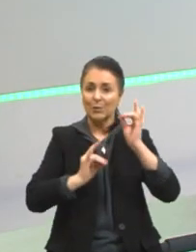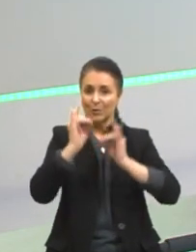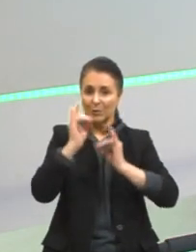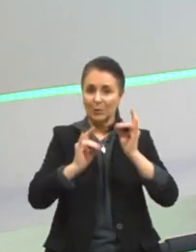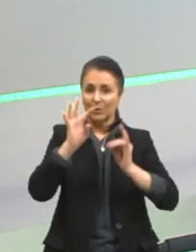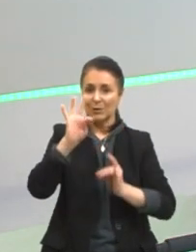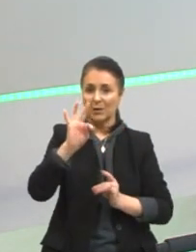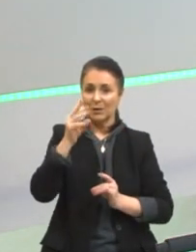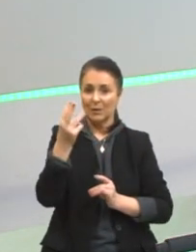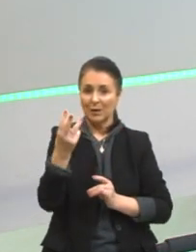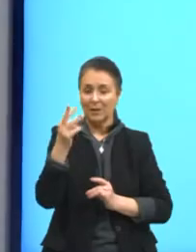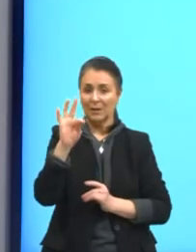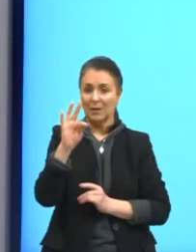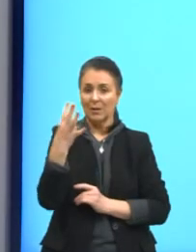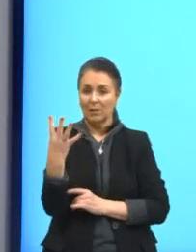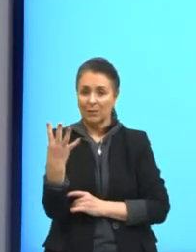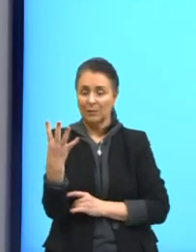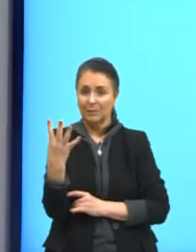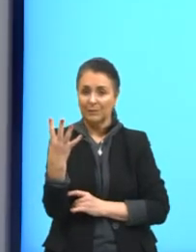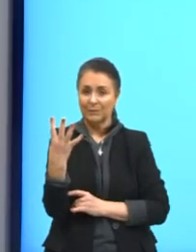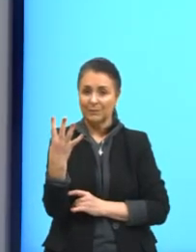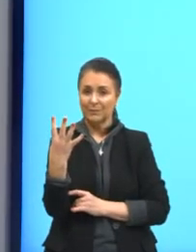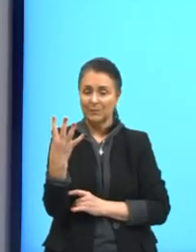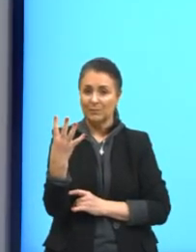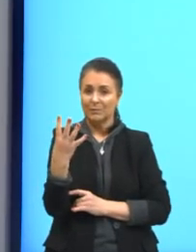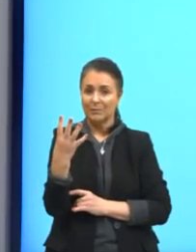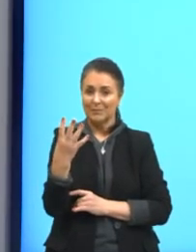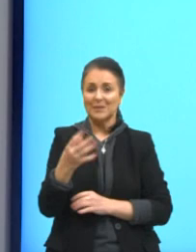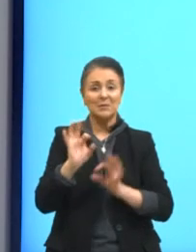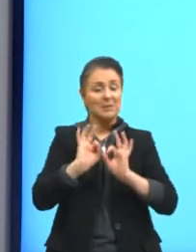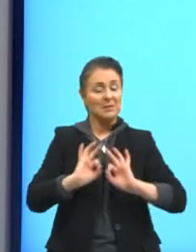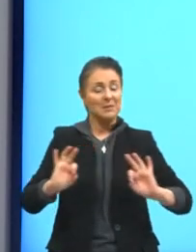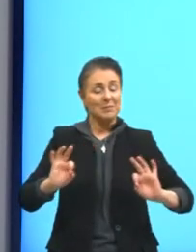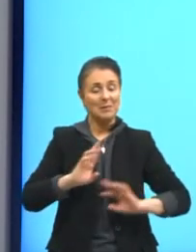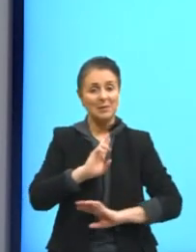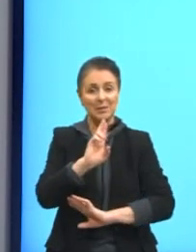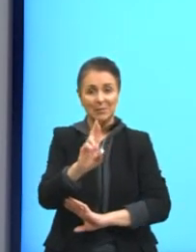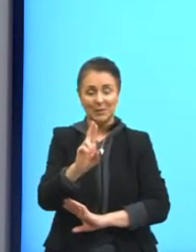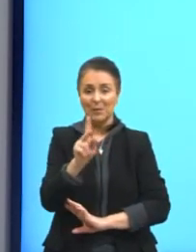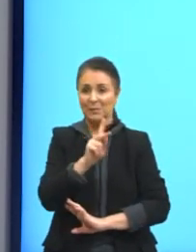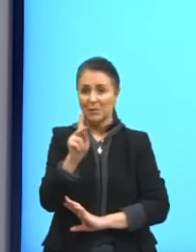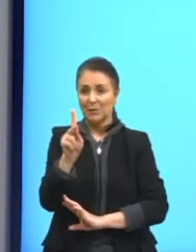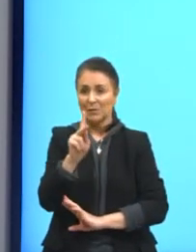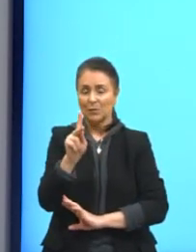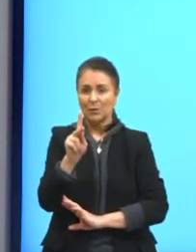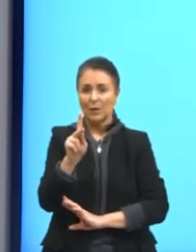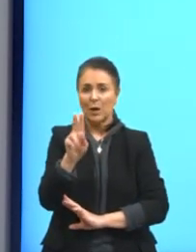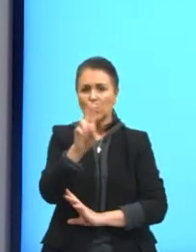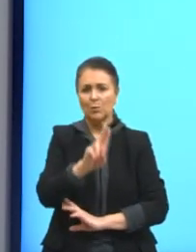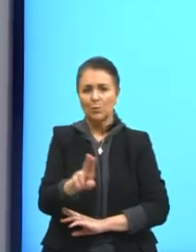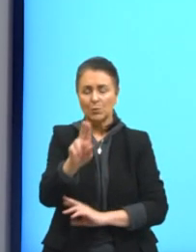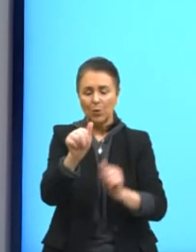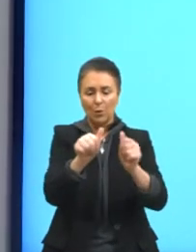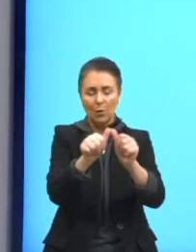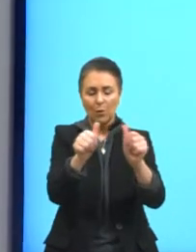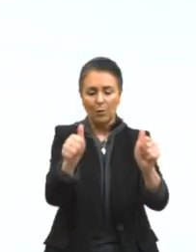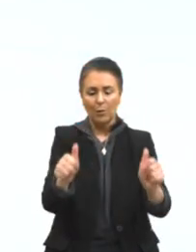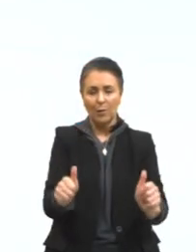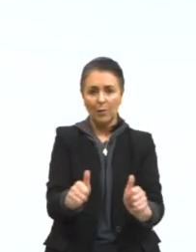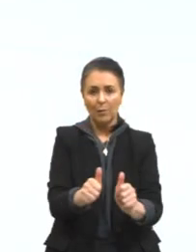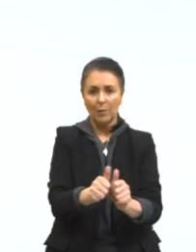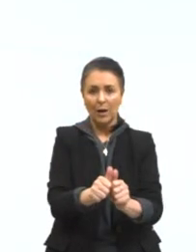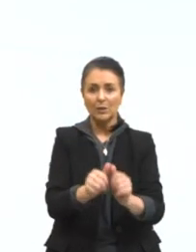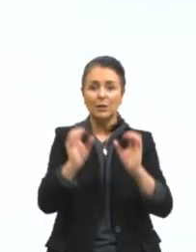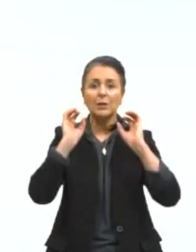é o que a questão está pedindo ponto bem reto direto assim aqui eu coloquei uma imagem de onde